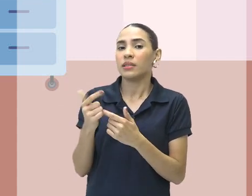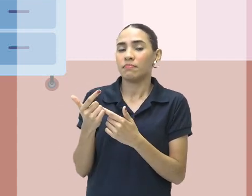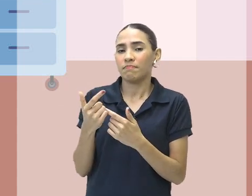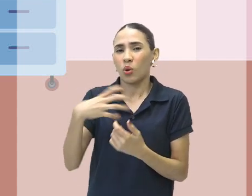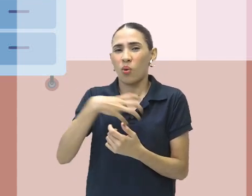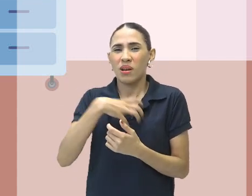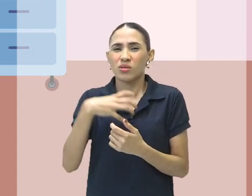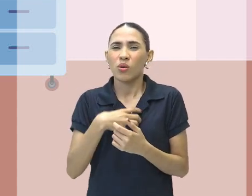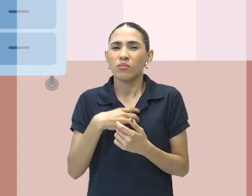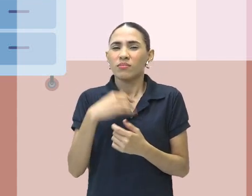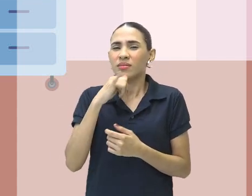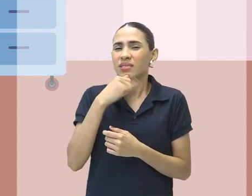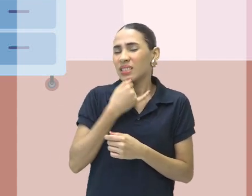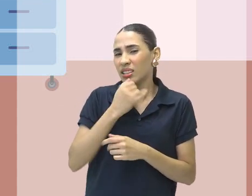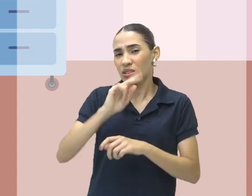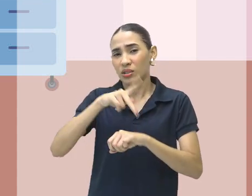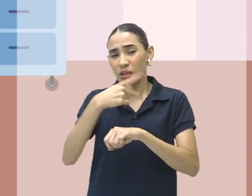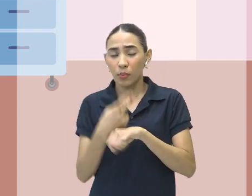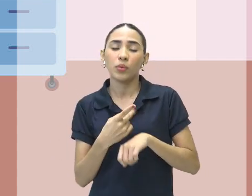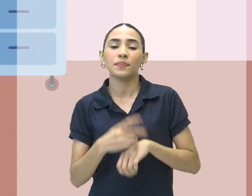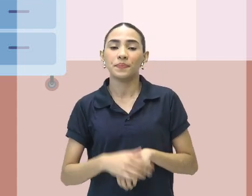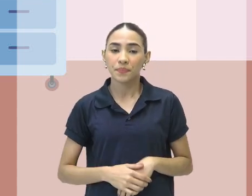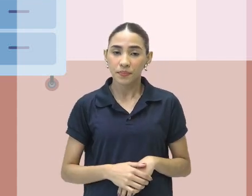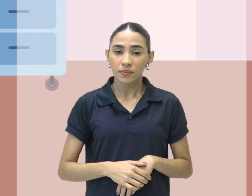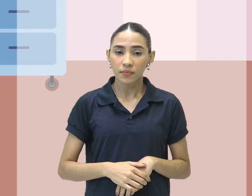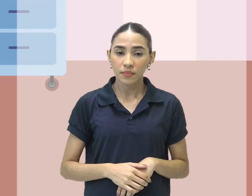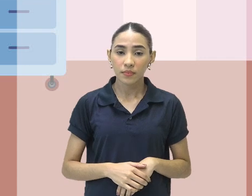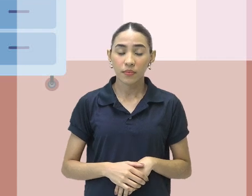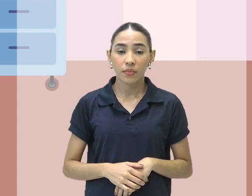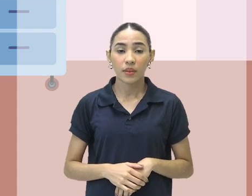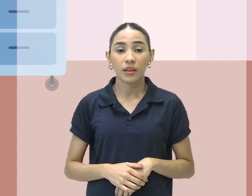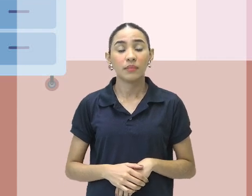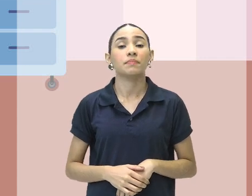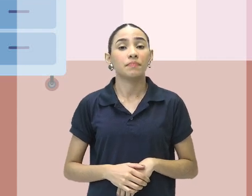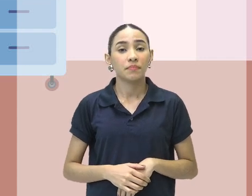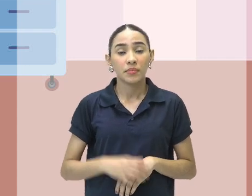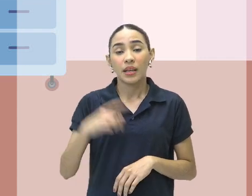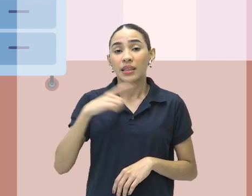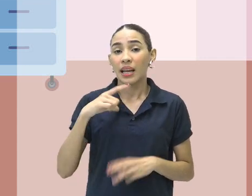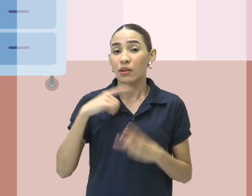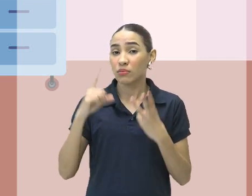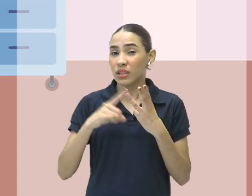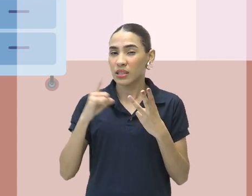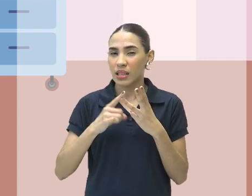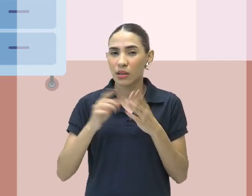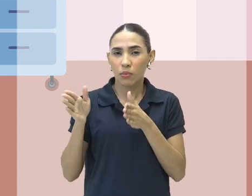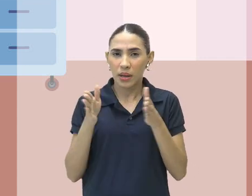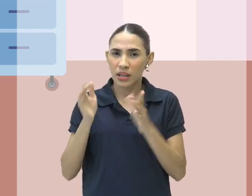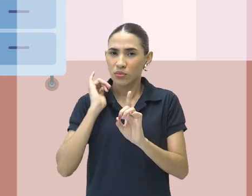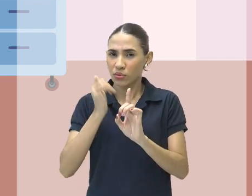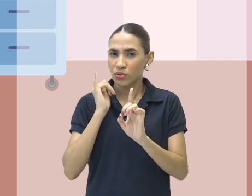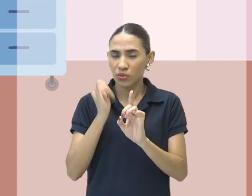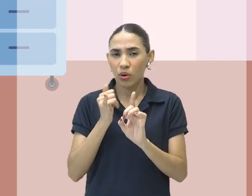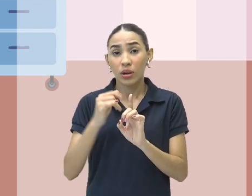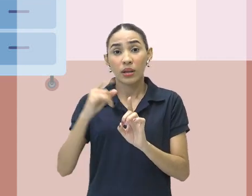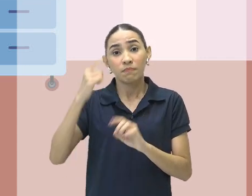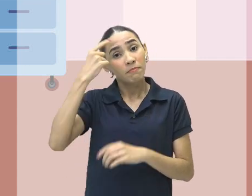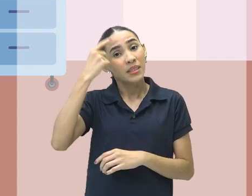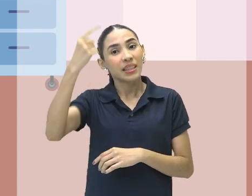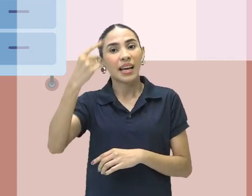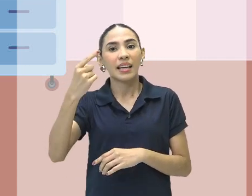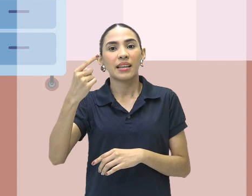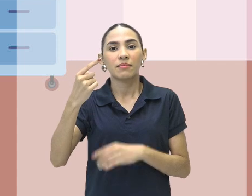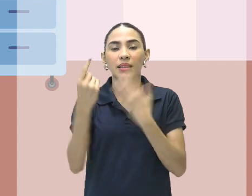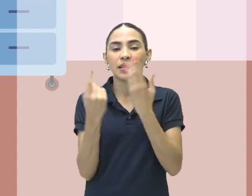sentir triste, né, depois de tudo isso. E aí nós temos um terceiro momento que ela toma a iniciativa de